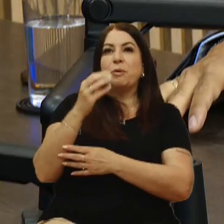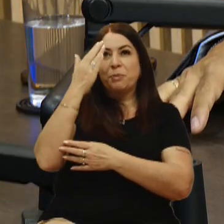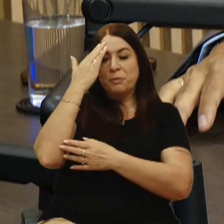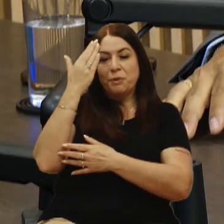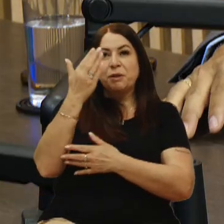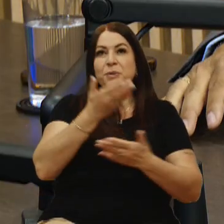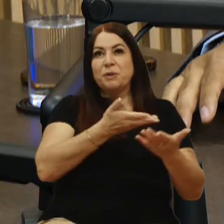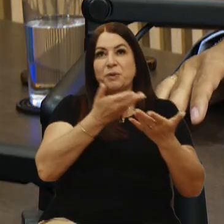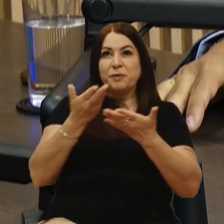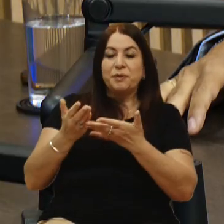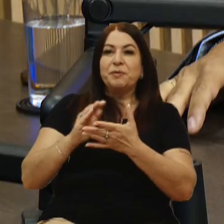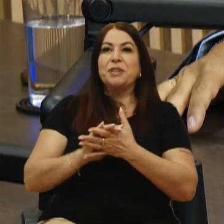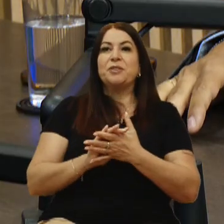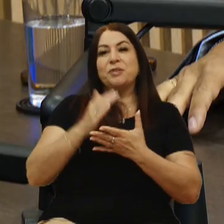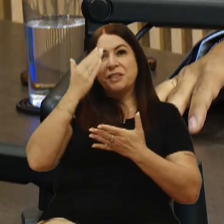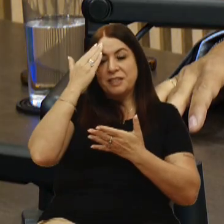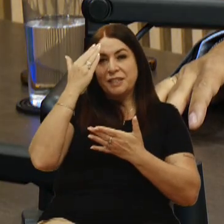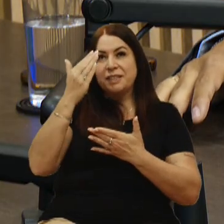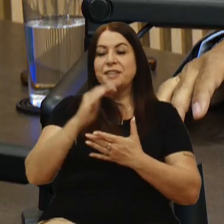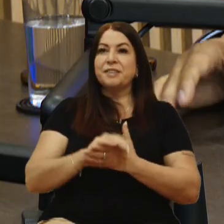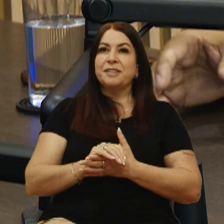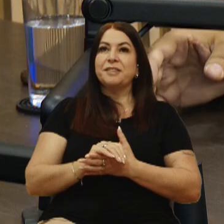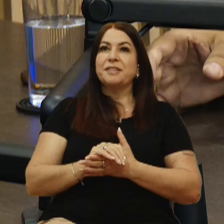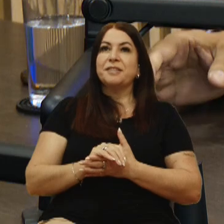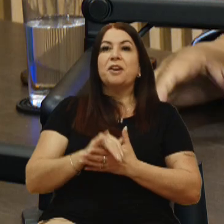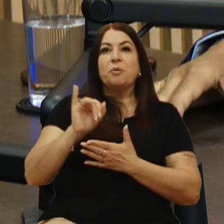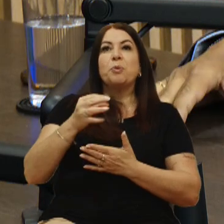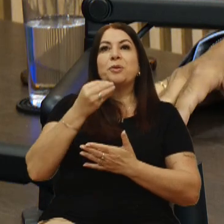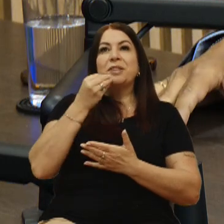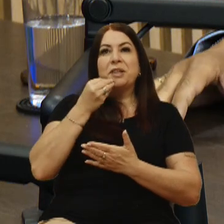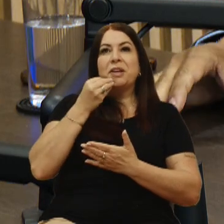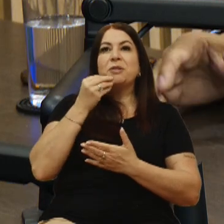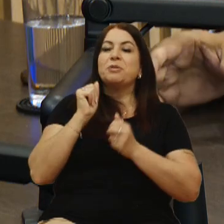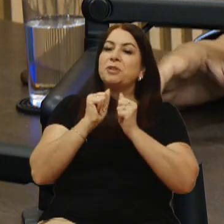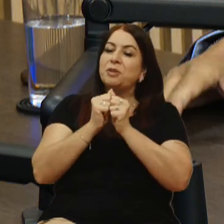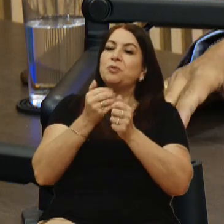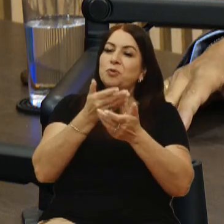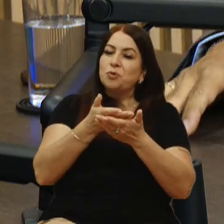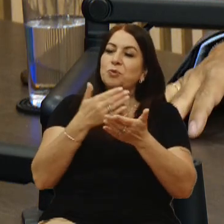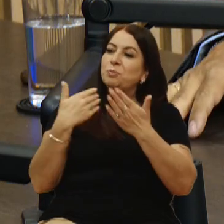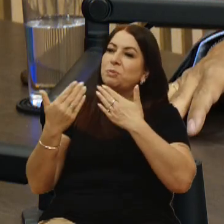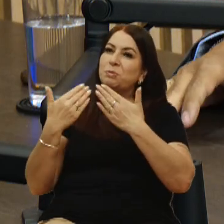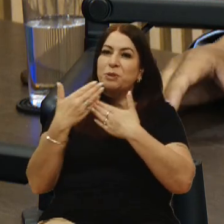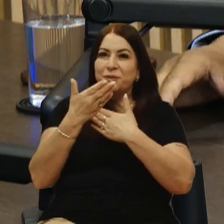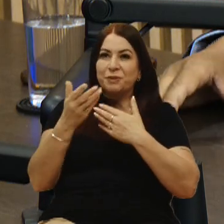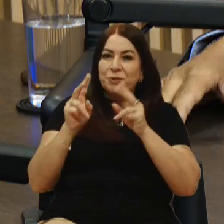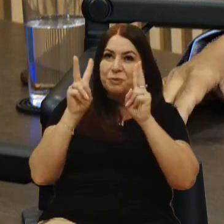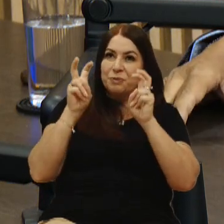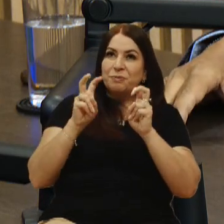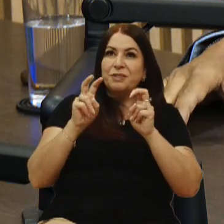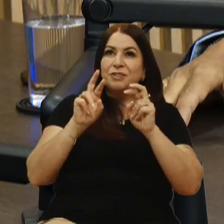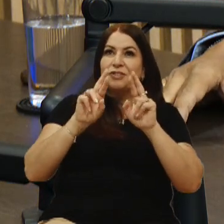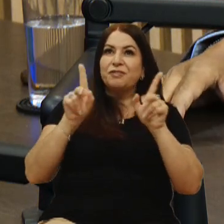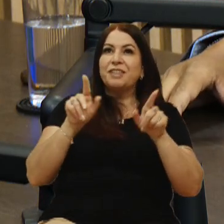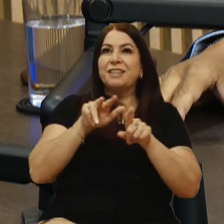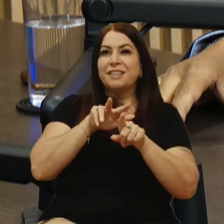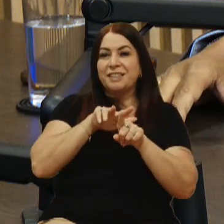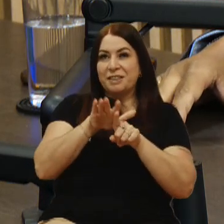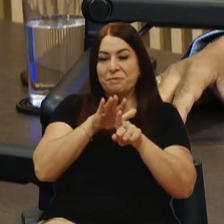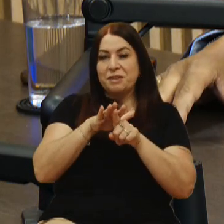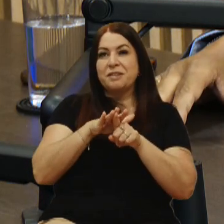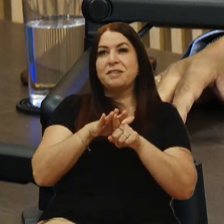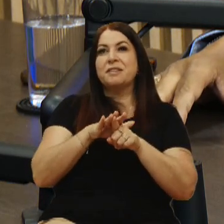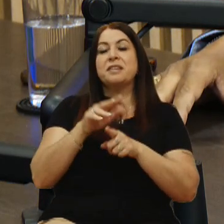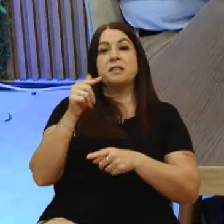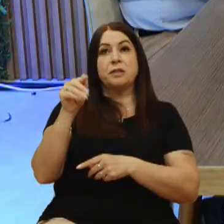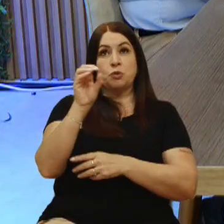pelo convite, né, agradecer desde já a oportunidade de poder estar aqui, né, conversando um pouco sobre várias demandas. Vereador, 7